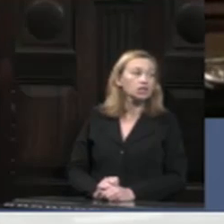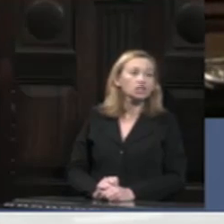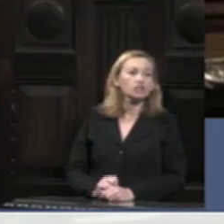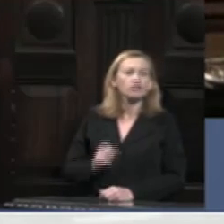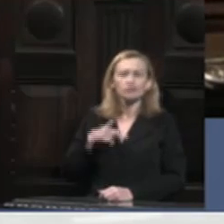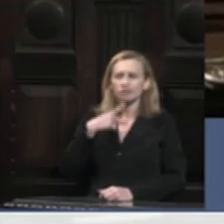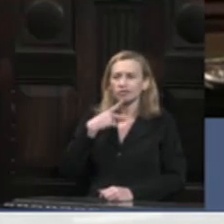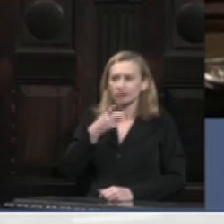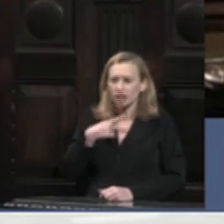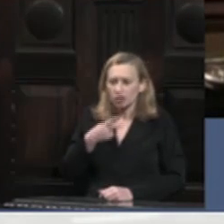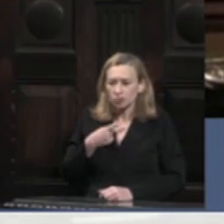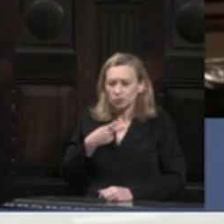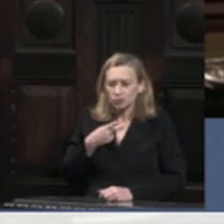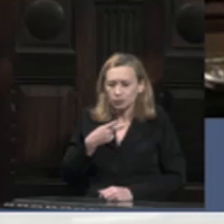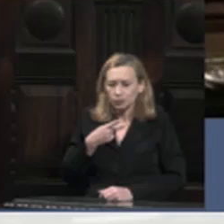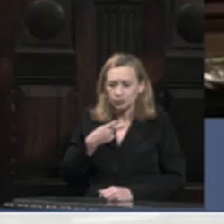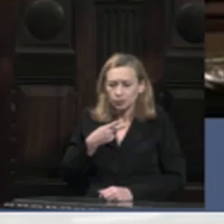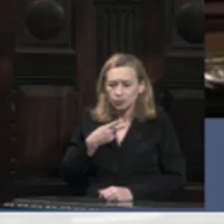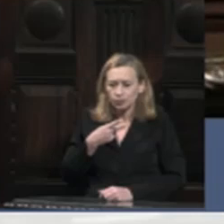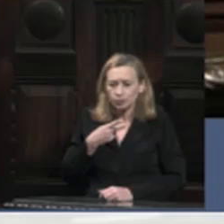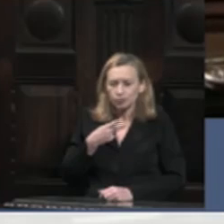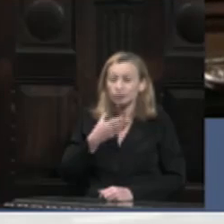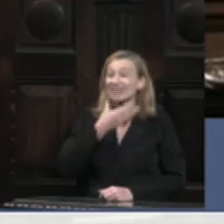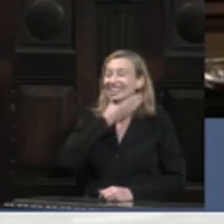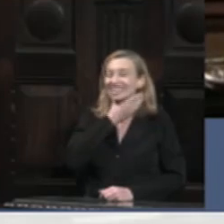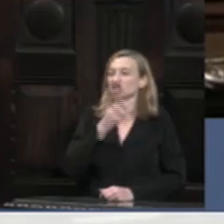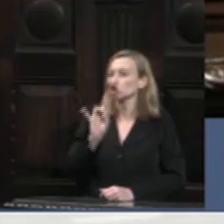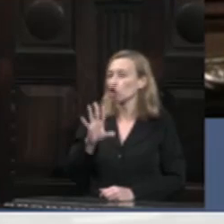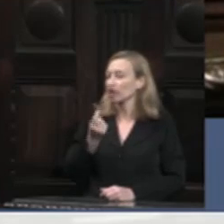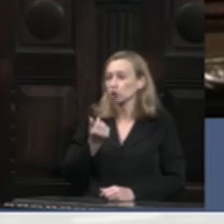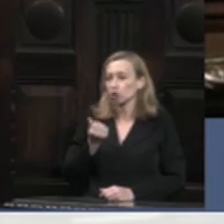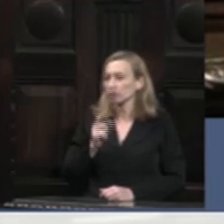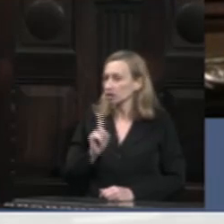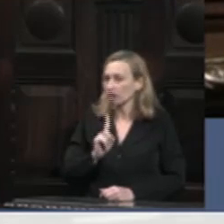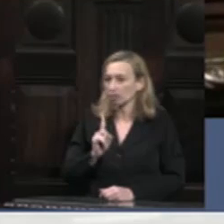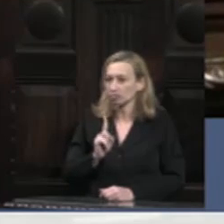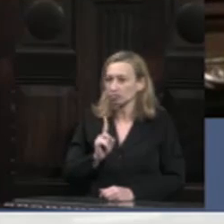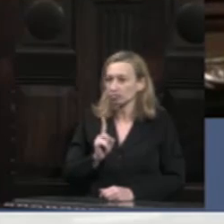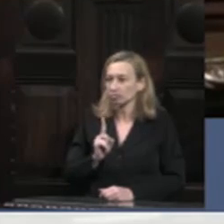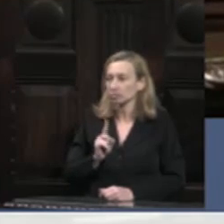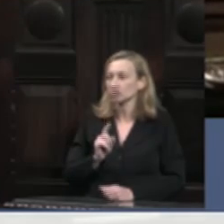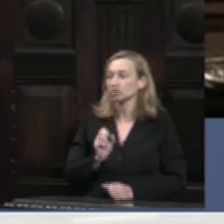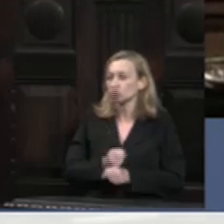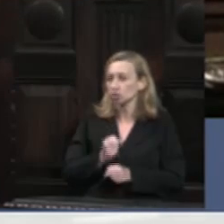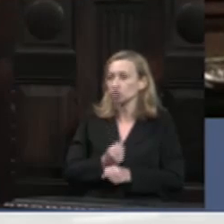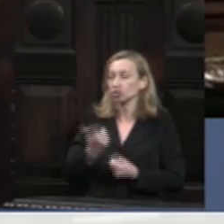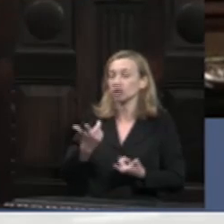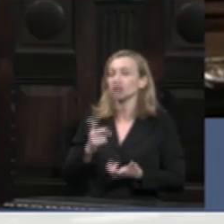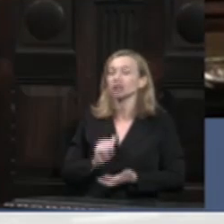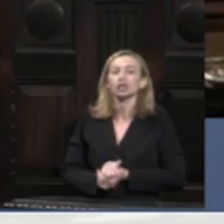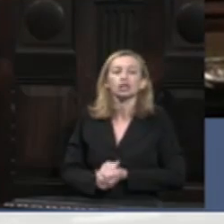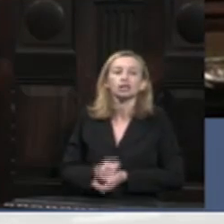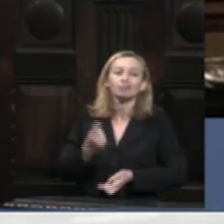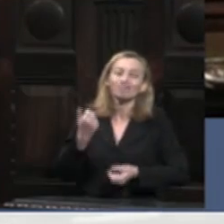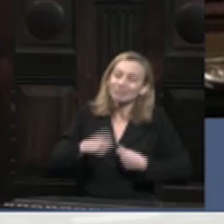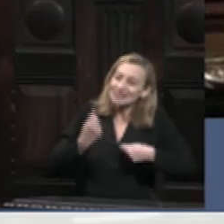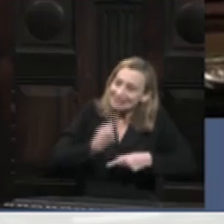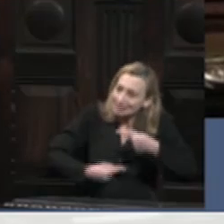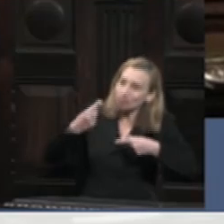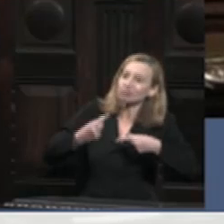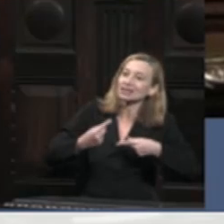estão postos para o novo Parlamento Estadual eleito domingo passado, do ponto de vista